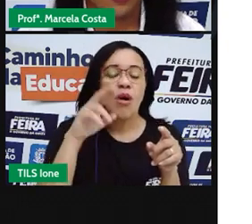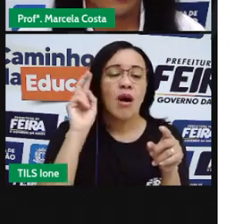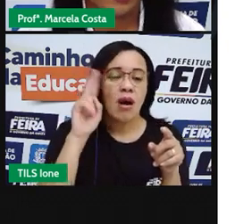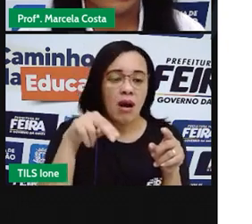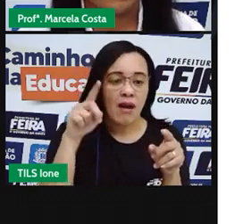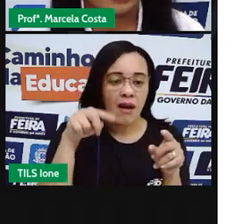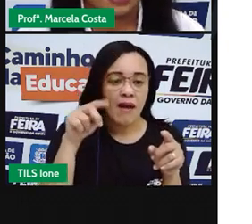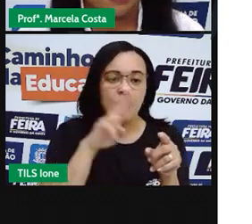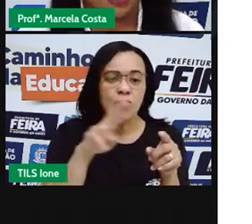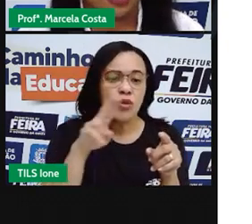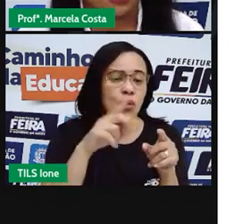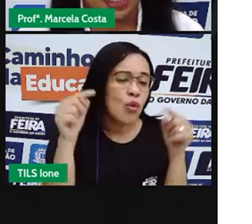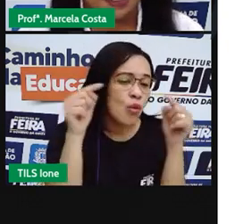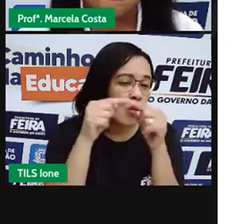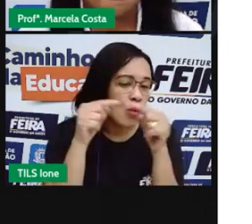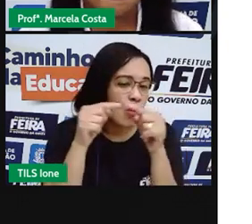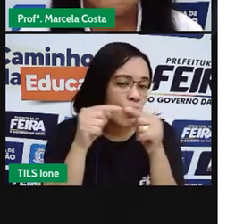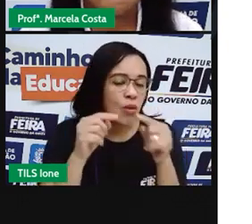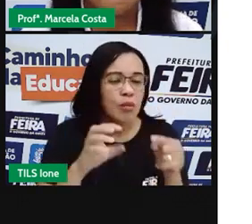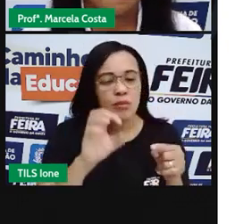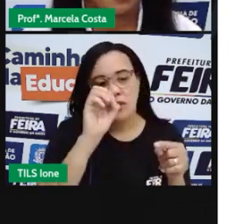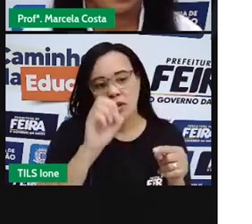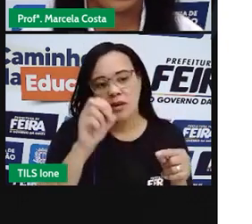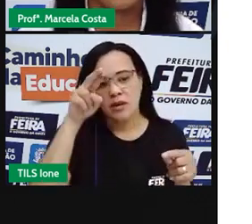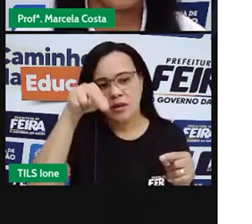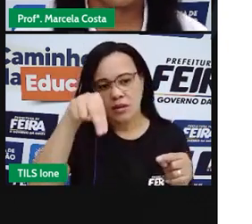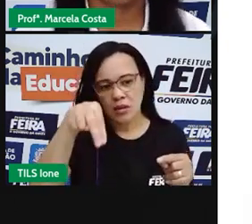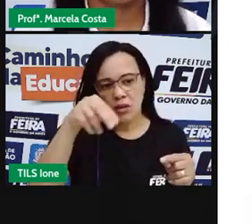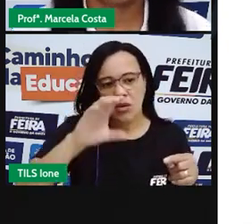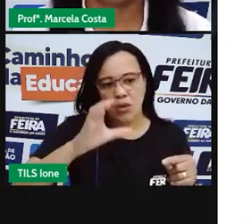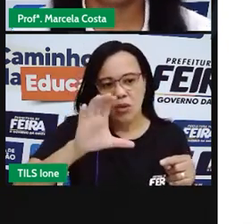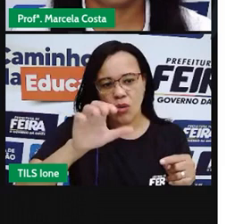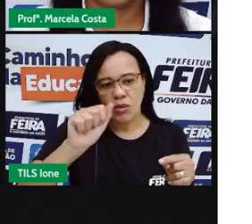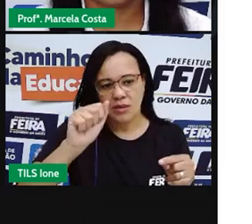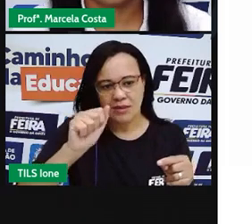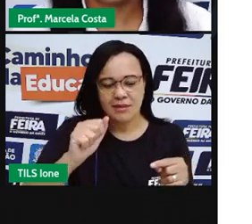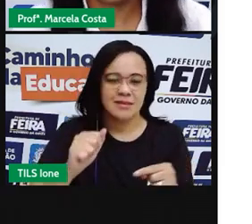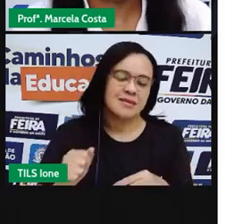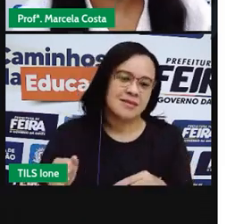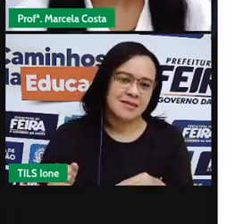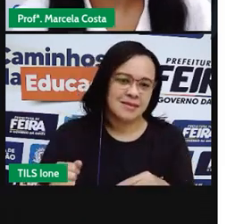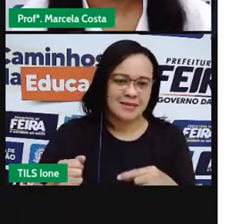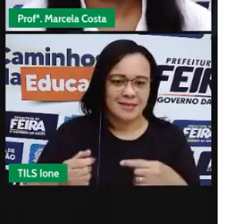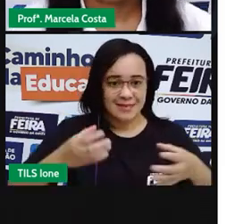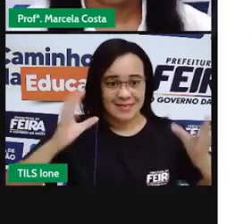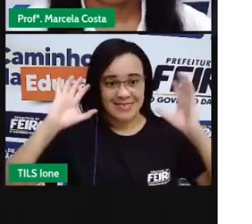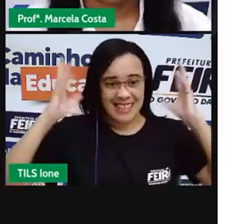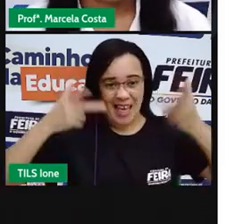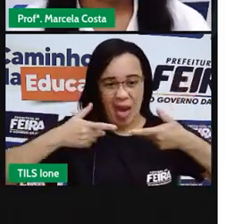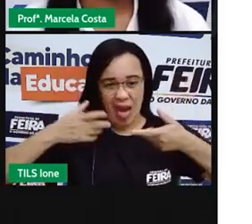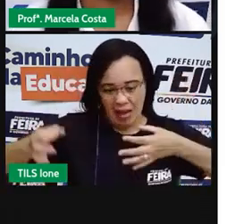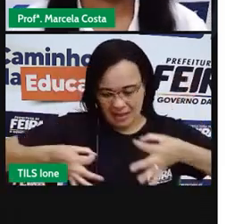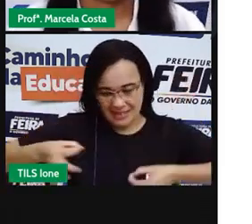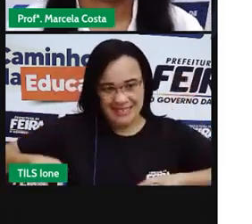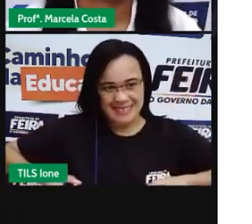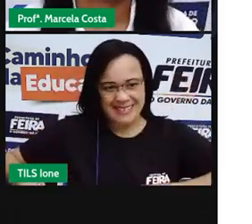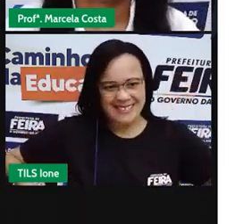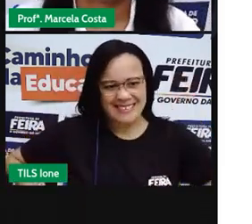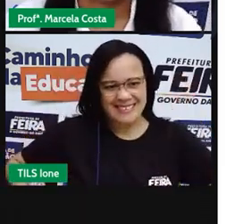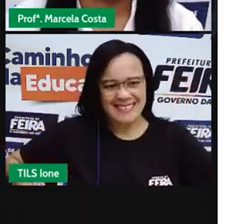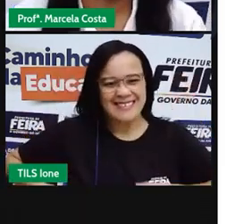seu nome e vai escrevendo, tá? Então a gente vê logo isso. a